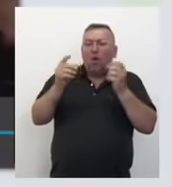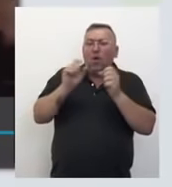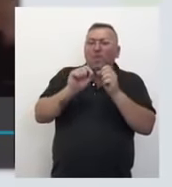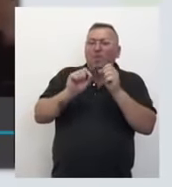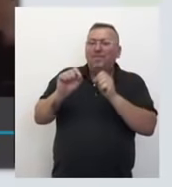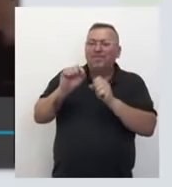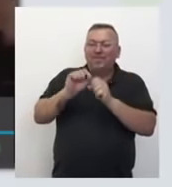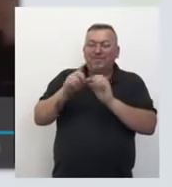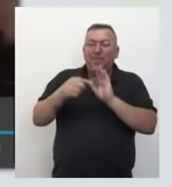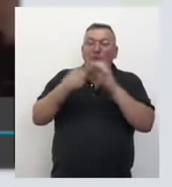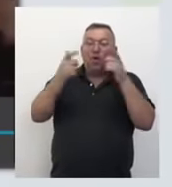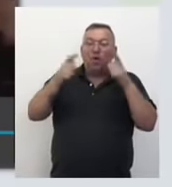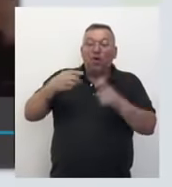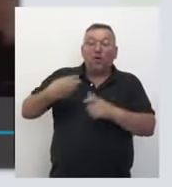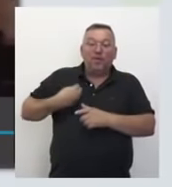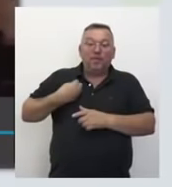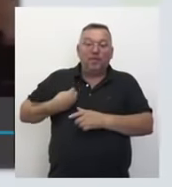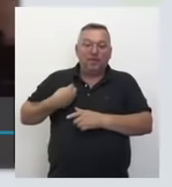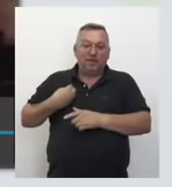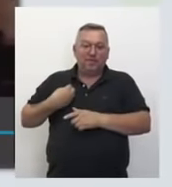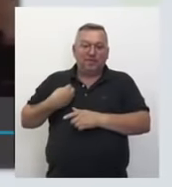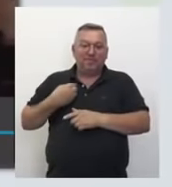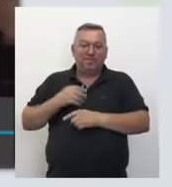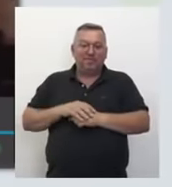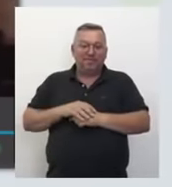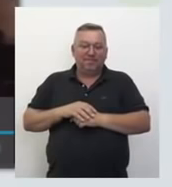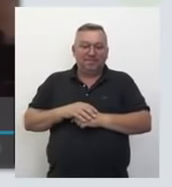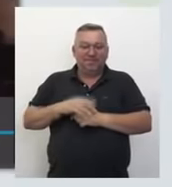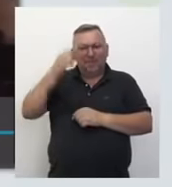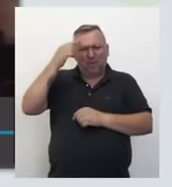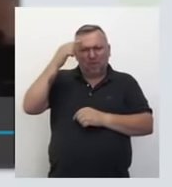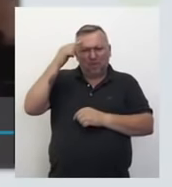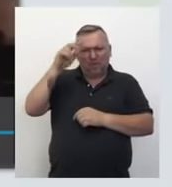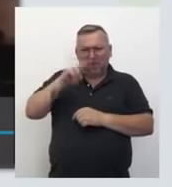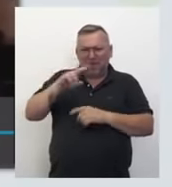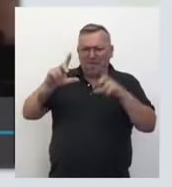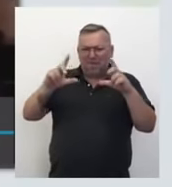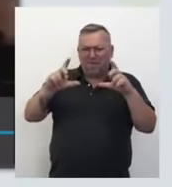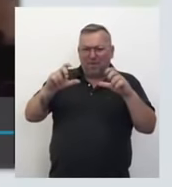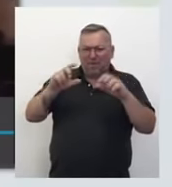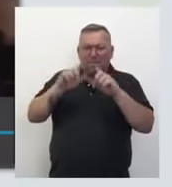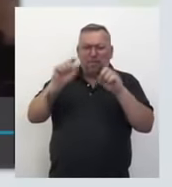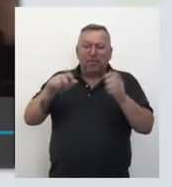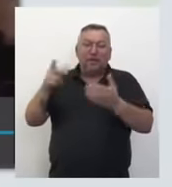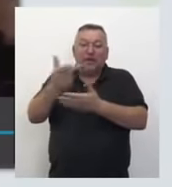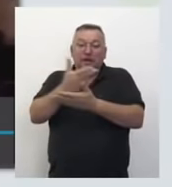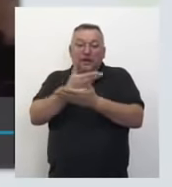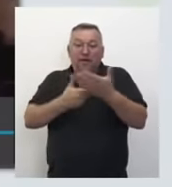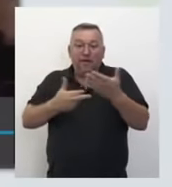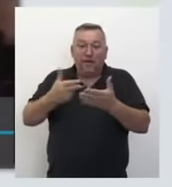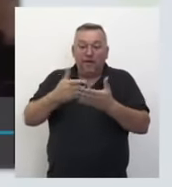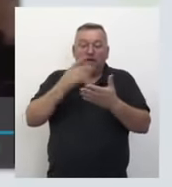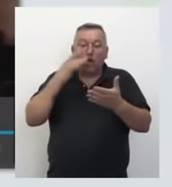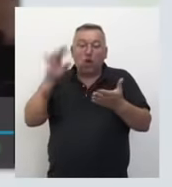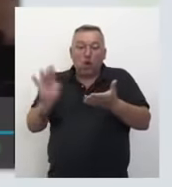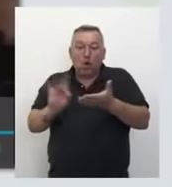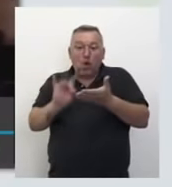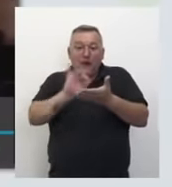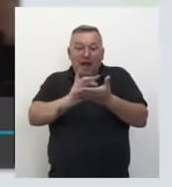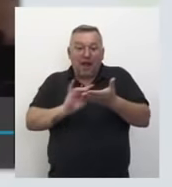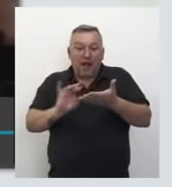para representar o lugar onde vocês moram? Também, não pense que se usar foto, né? Poderiam ser desenhos,